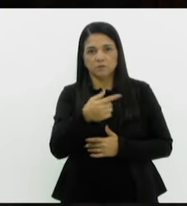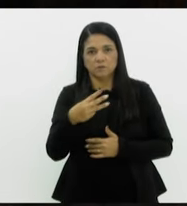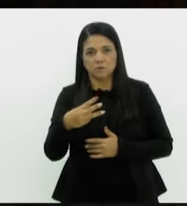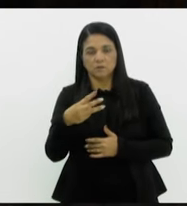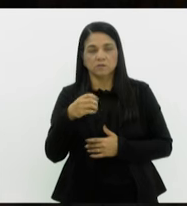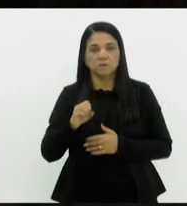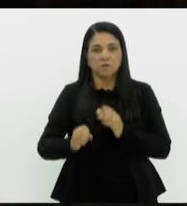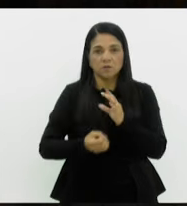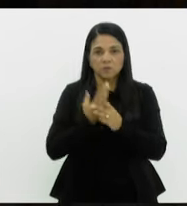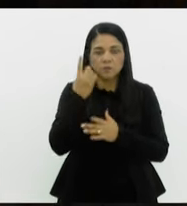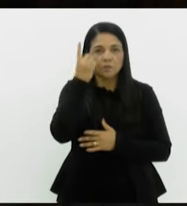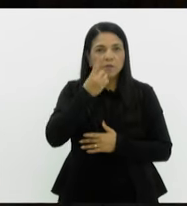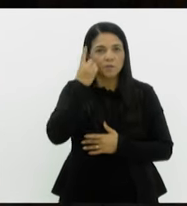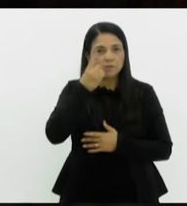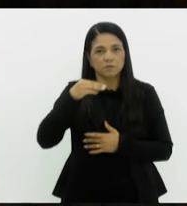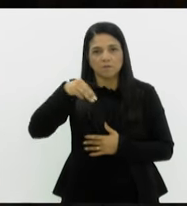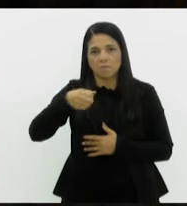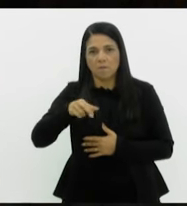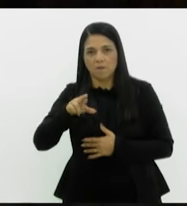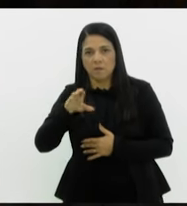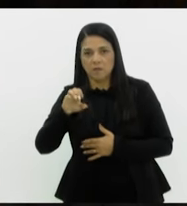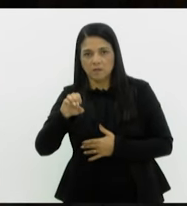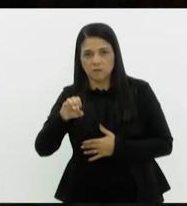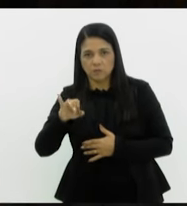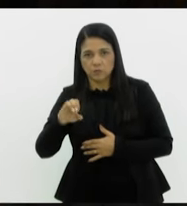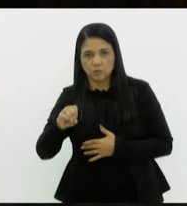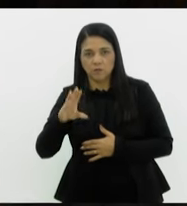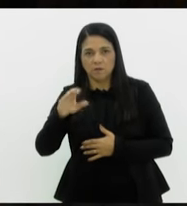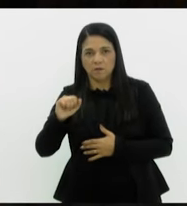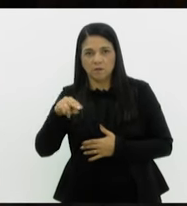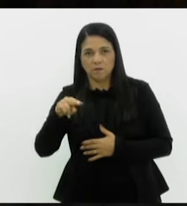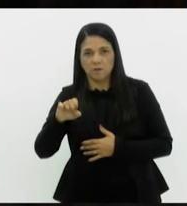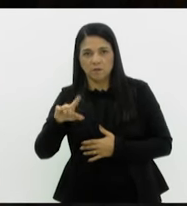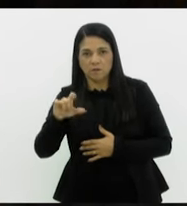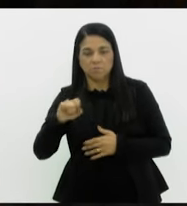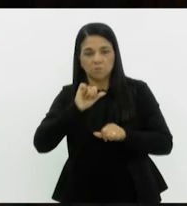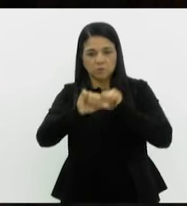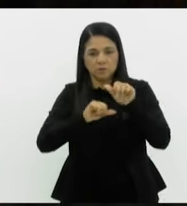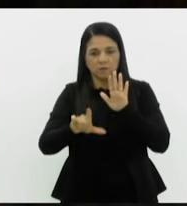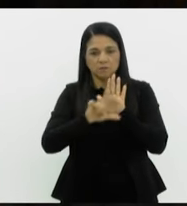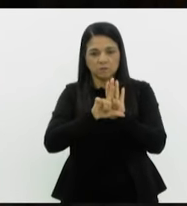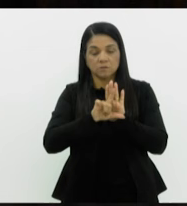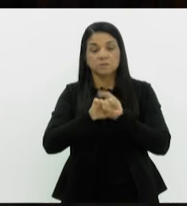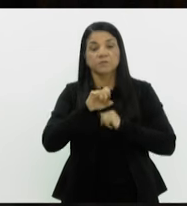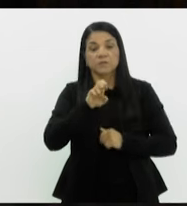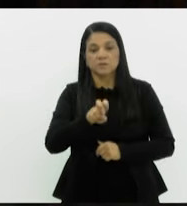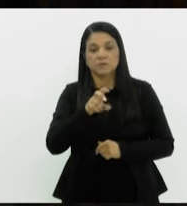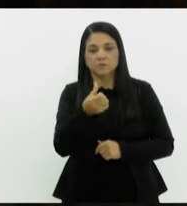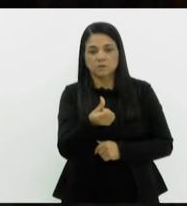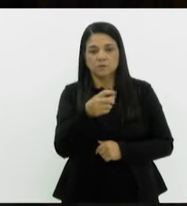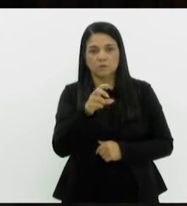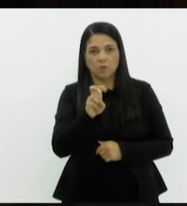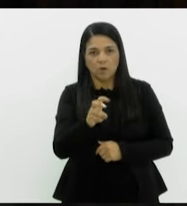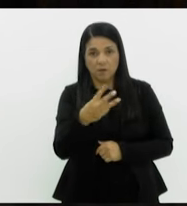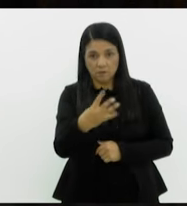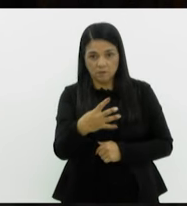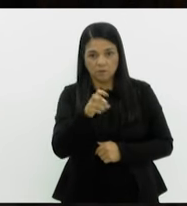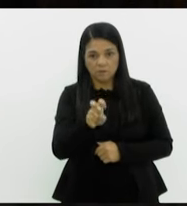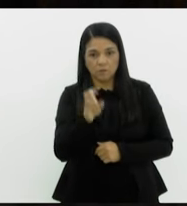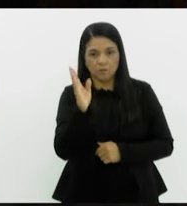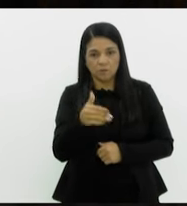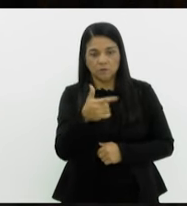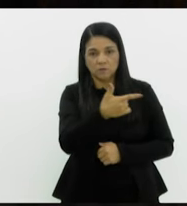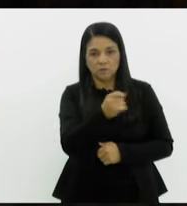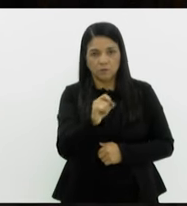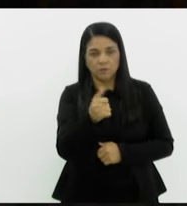1272/2023, de autoria do deputado Márcio Canella, que altera a lei 5.645, de 6 de janeiro de 2010, que